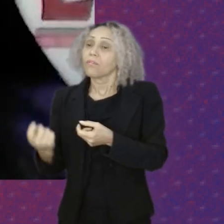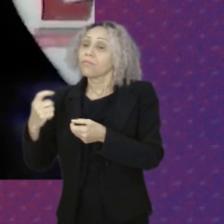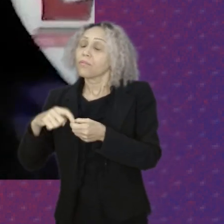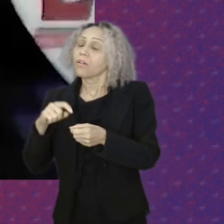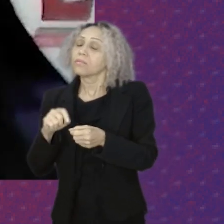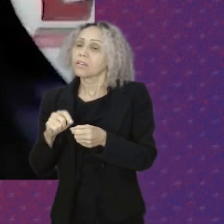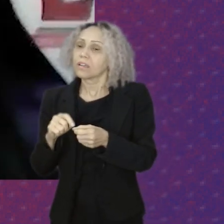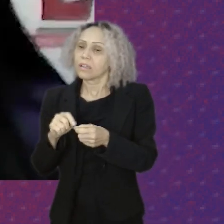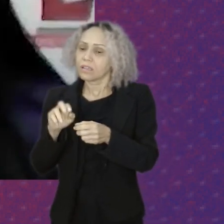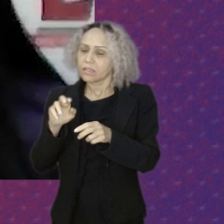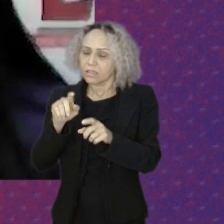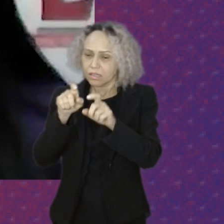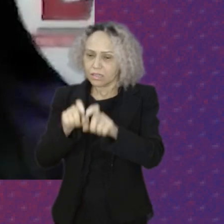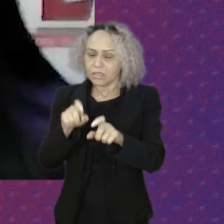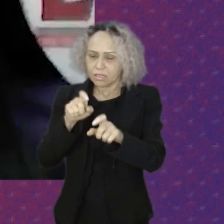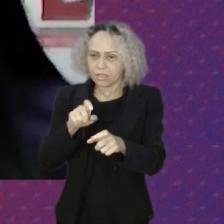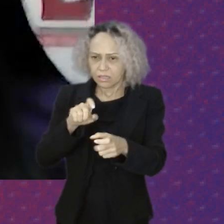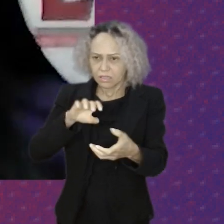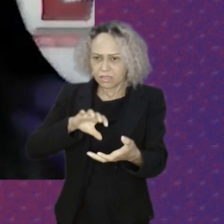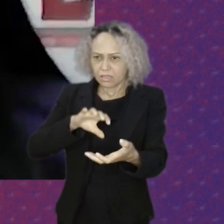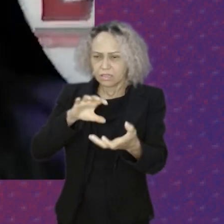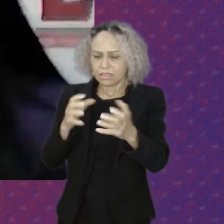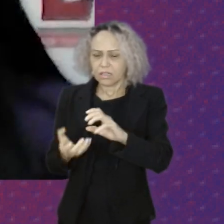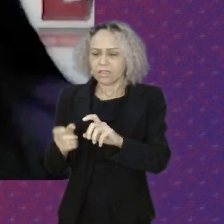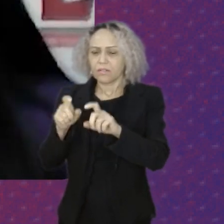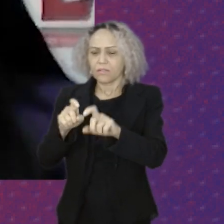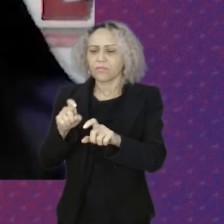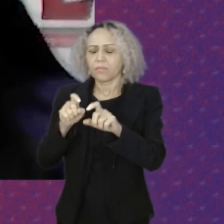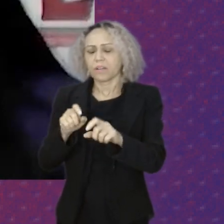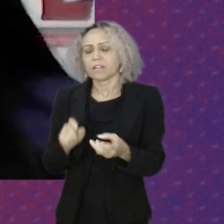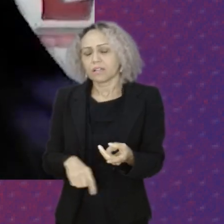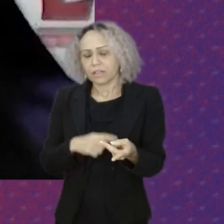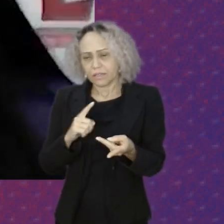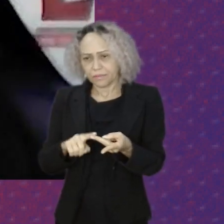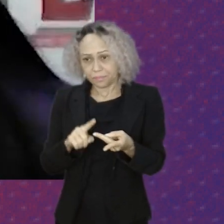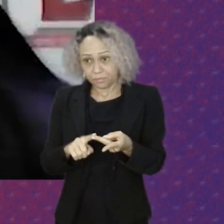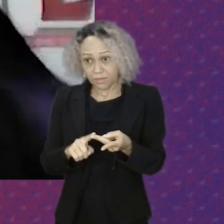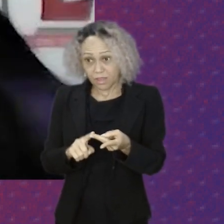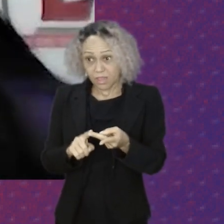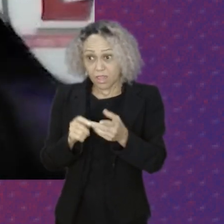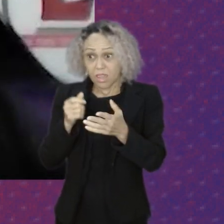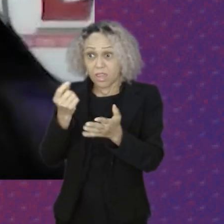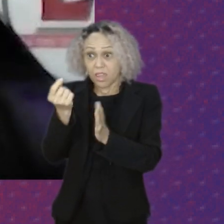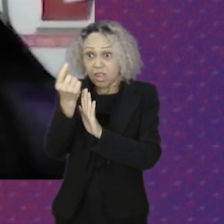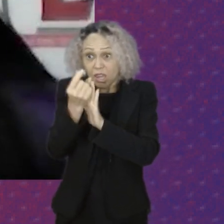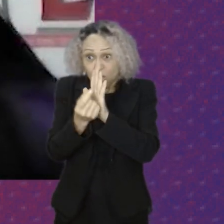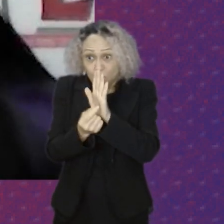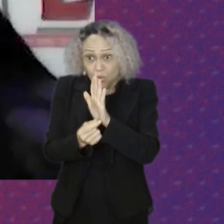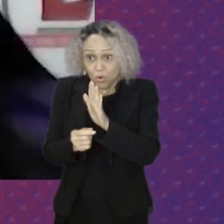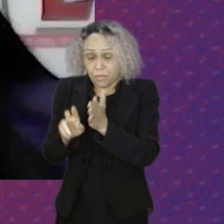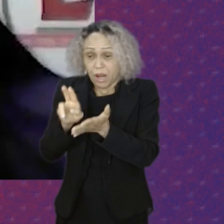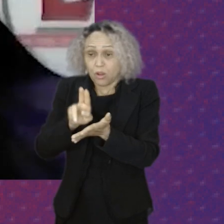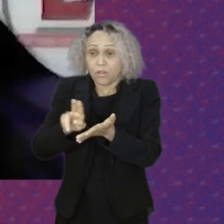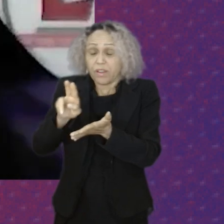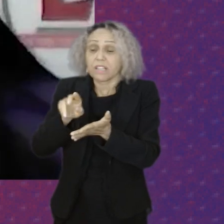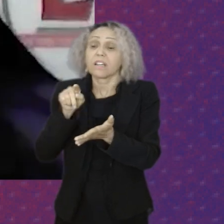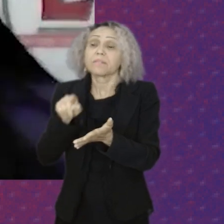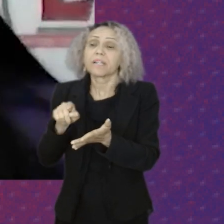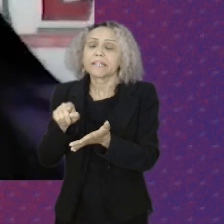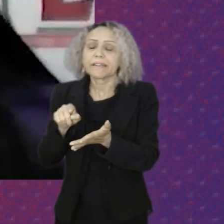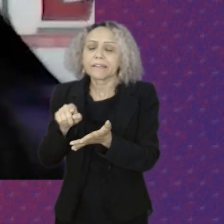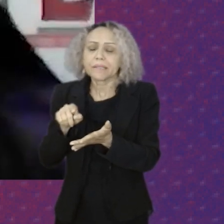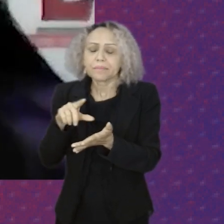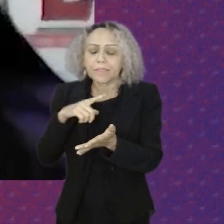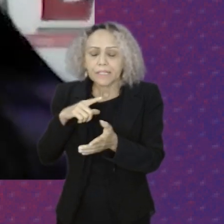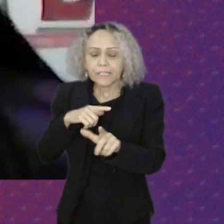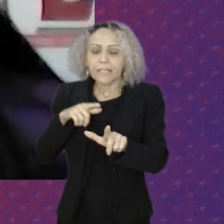as universidades para garantir a licenciatura em educação do campo. Porque esses programas,